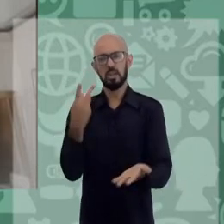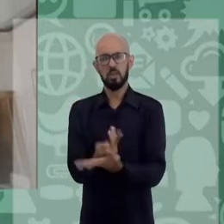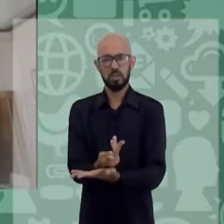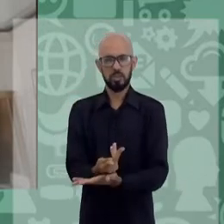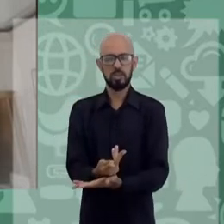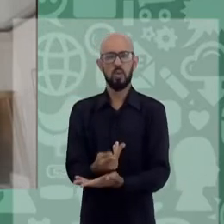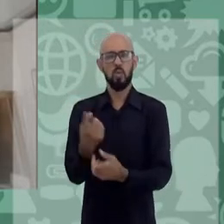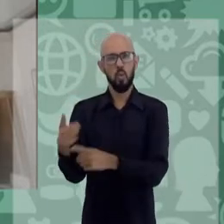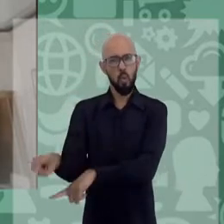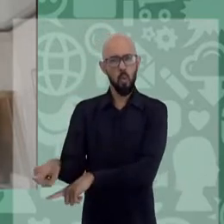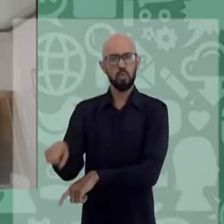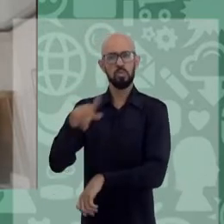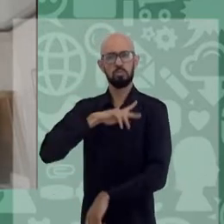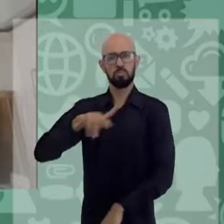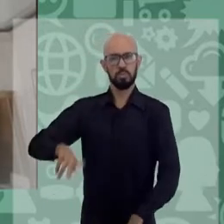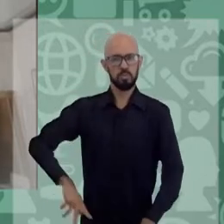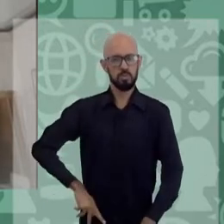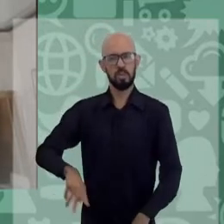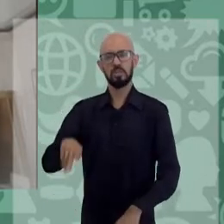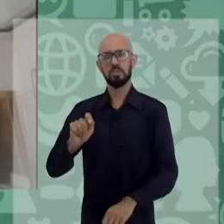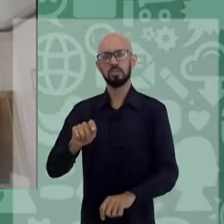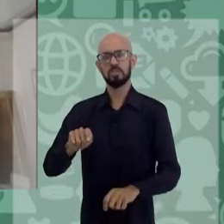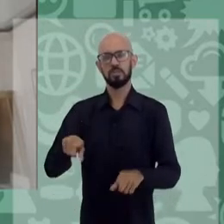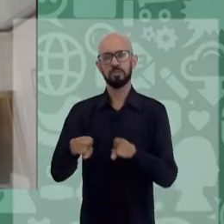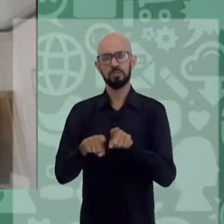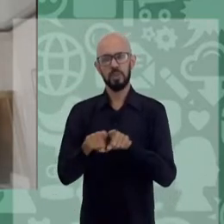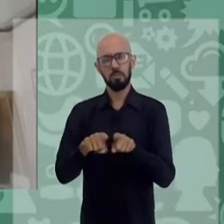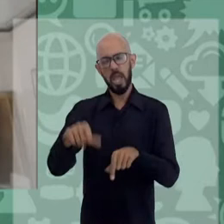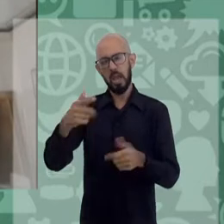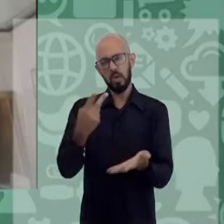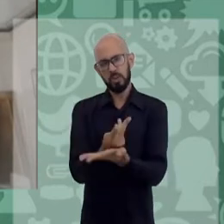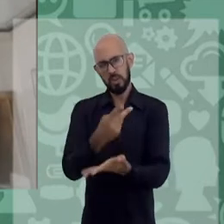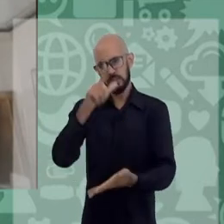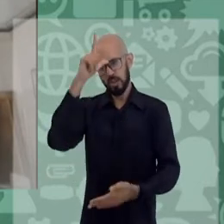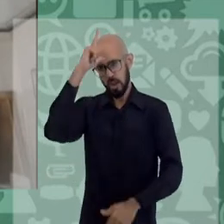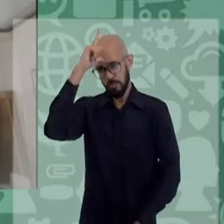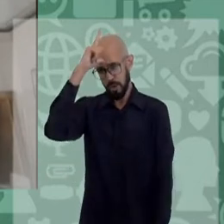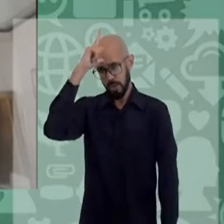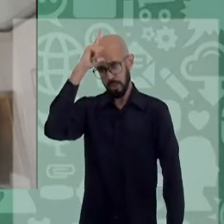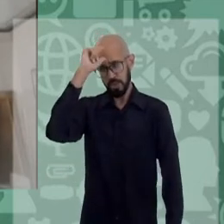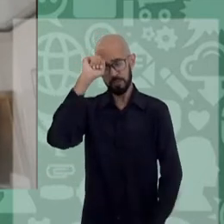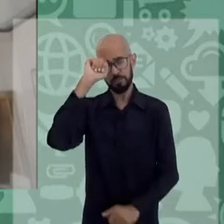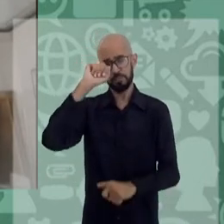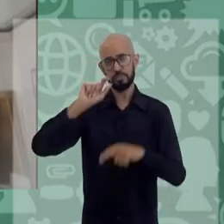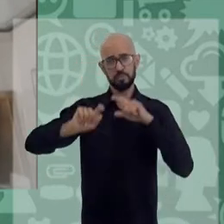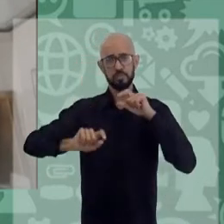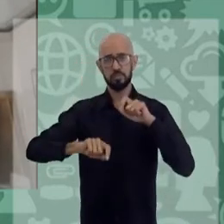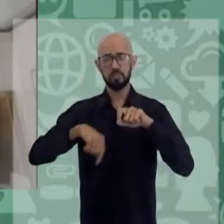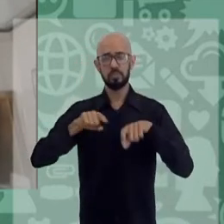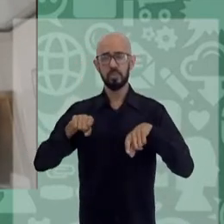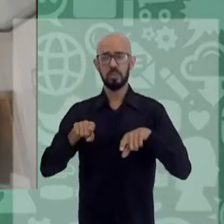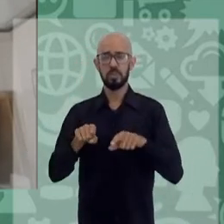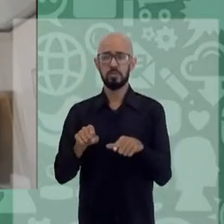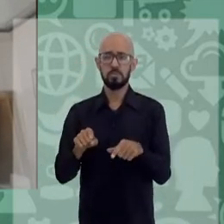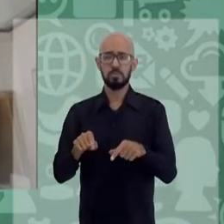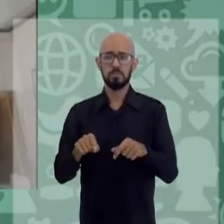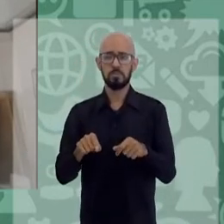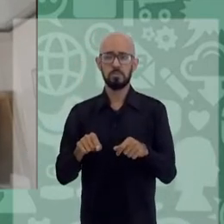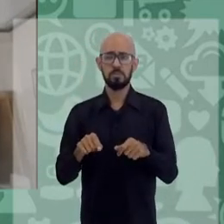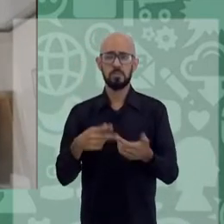o Macron. Quer dizer, nós vimos essa questão também na Alemanha, no caso